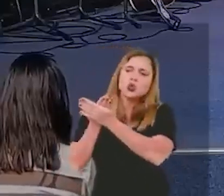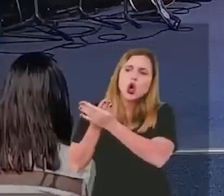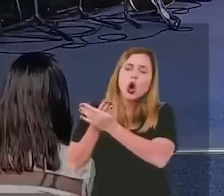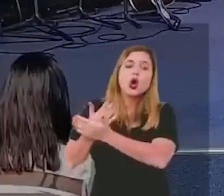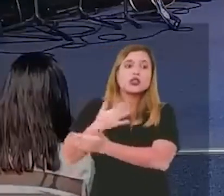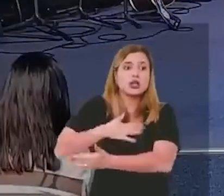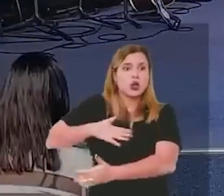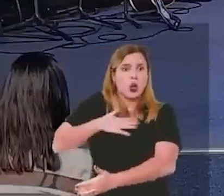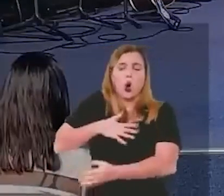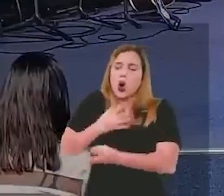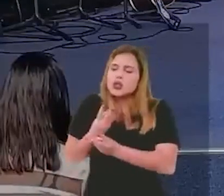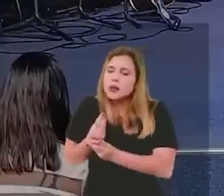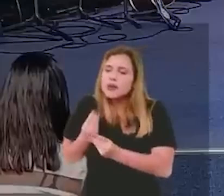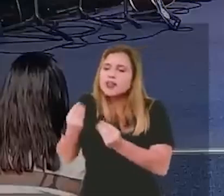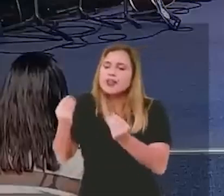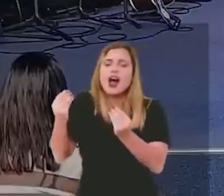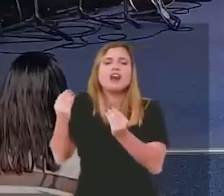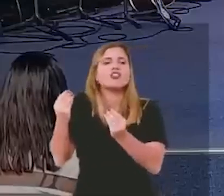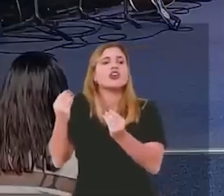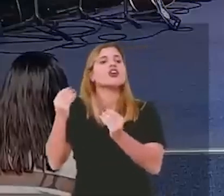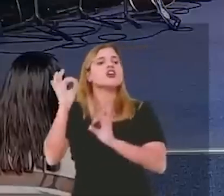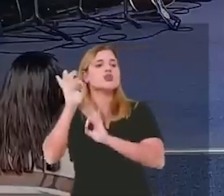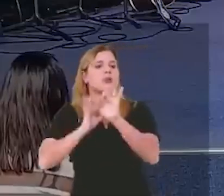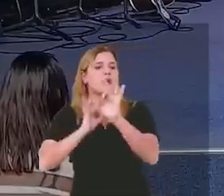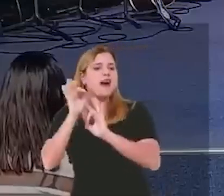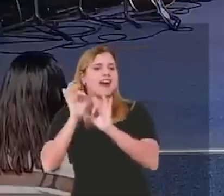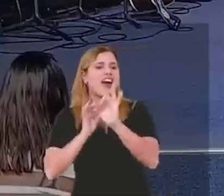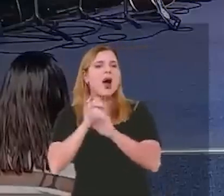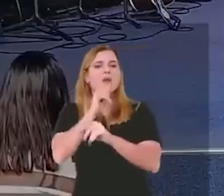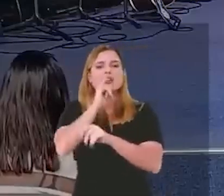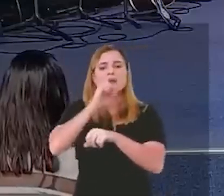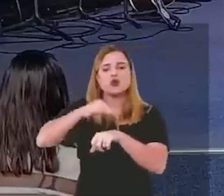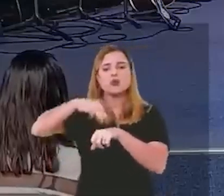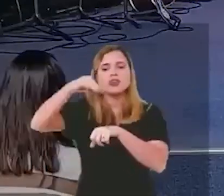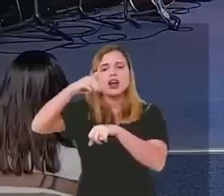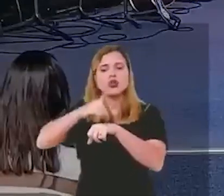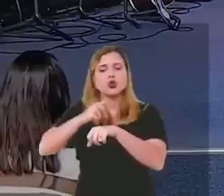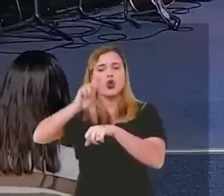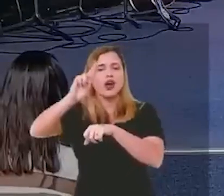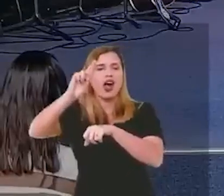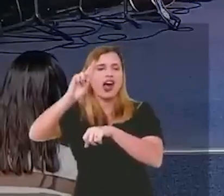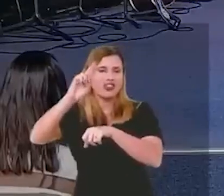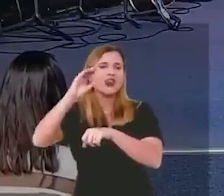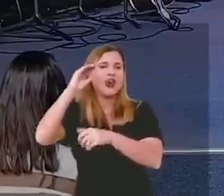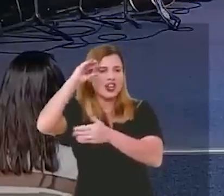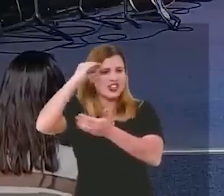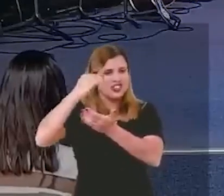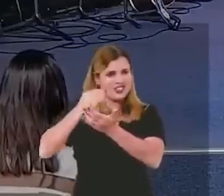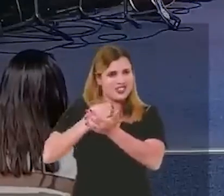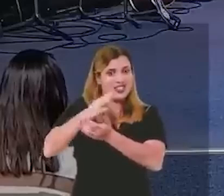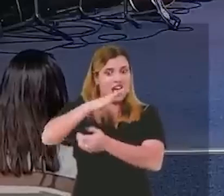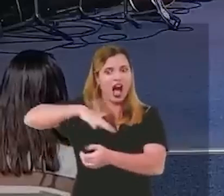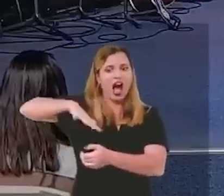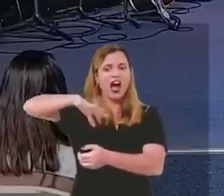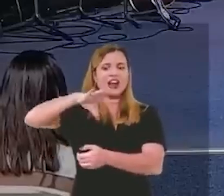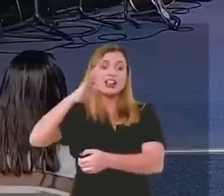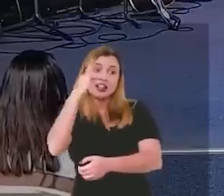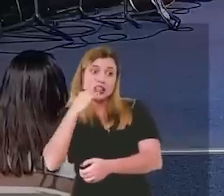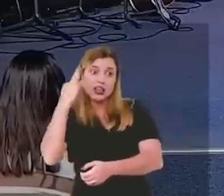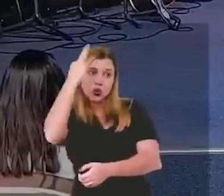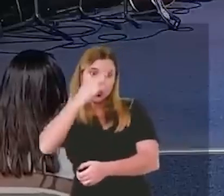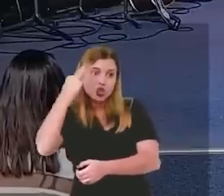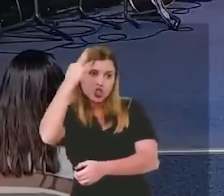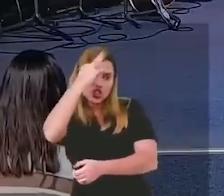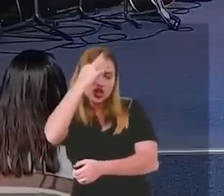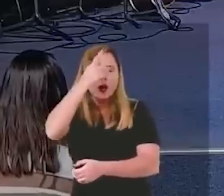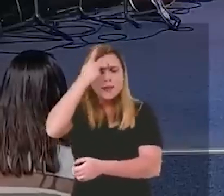e tem habilidade em fazer teses, dissertações. João é um modelo. João pega todo o argumento